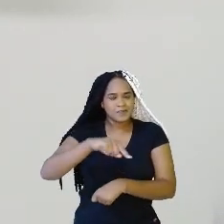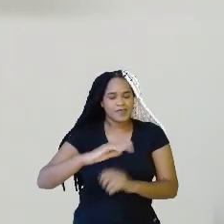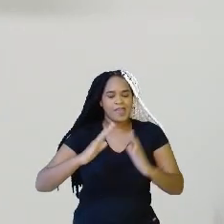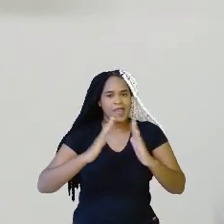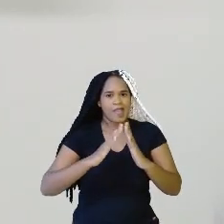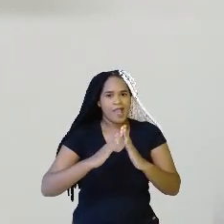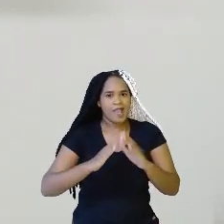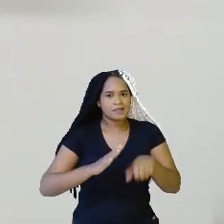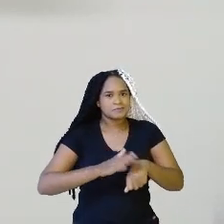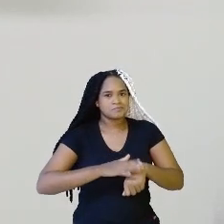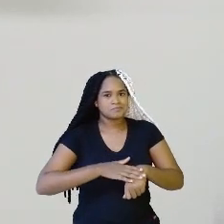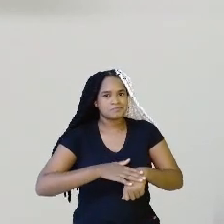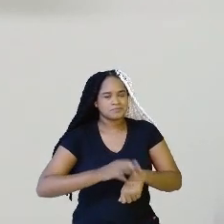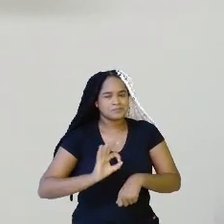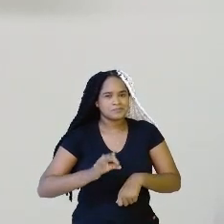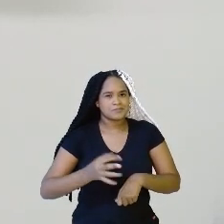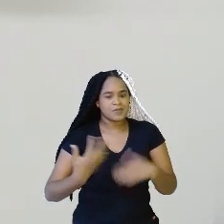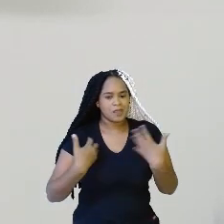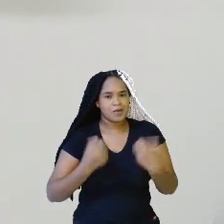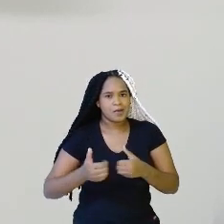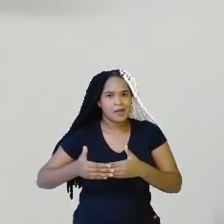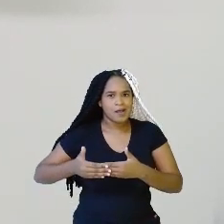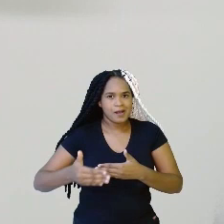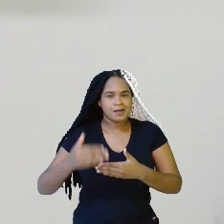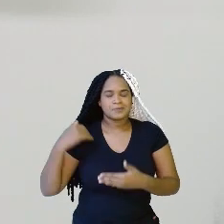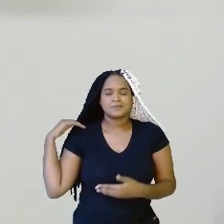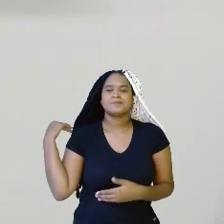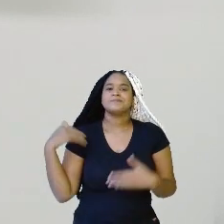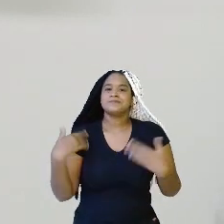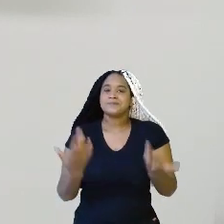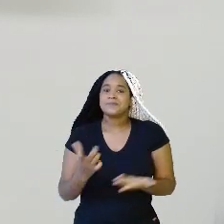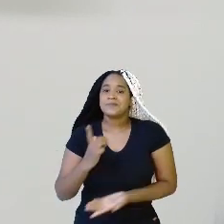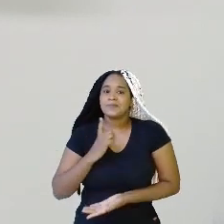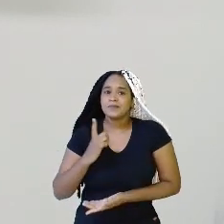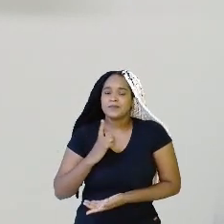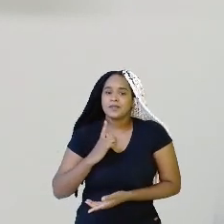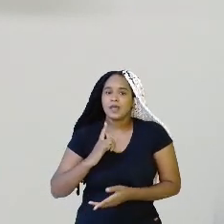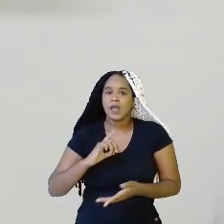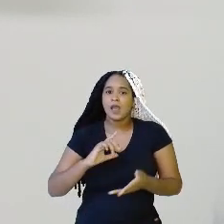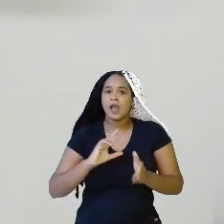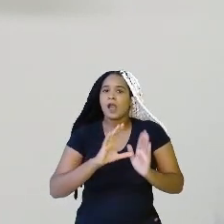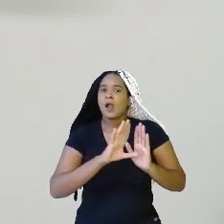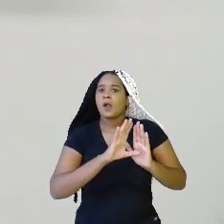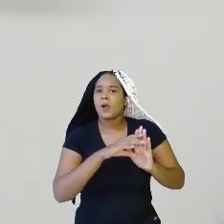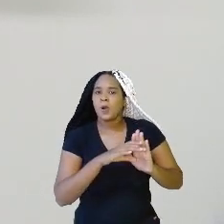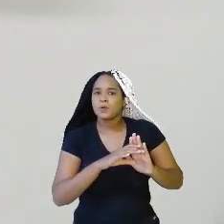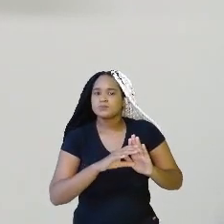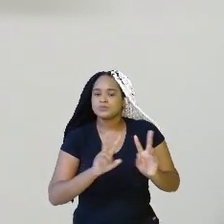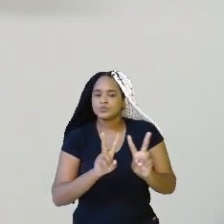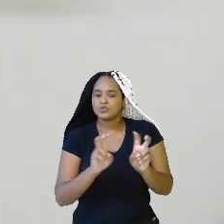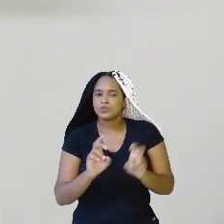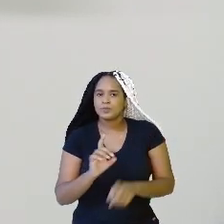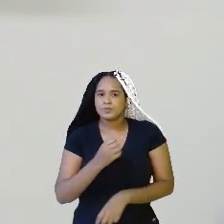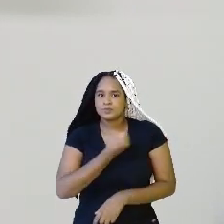casa. Vamos lá? Aqui eu tenho uma definição do que são os números decimais. Os números